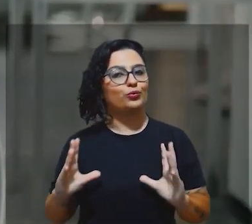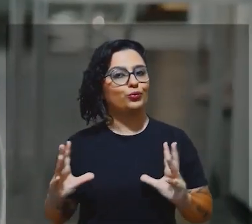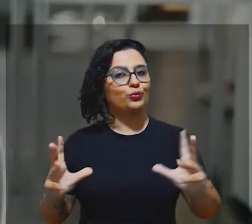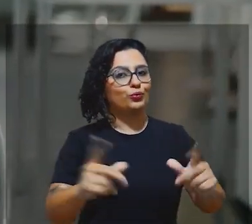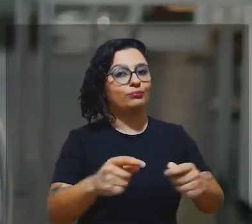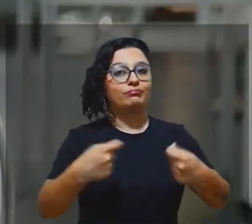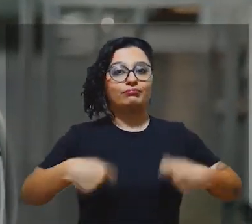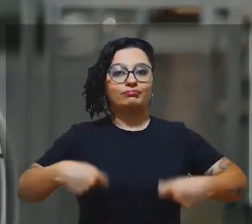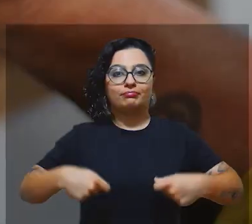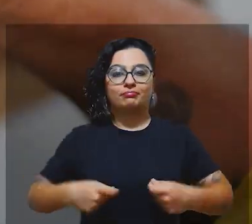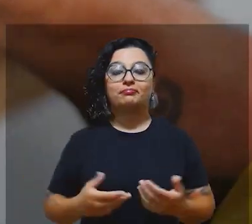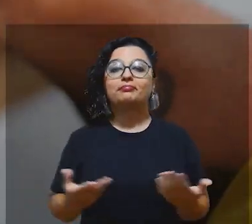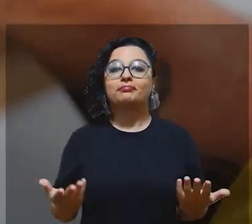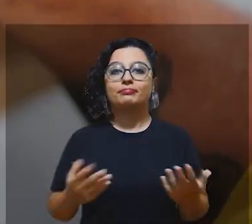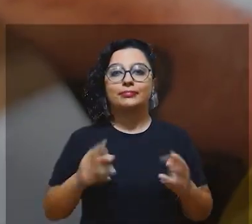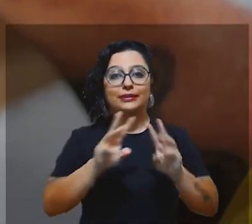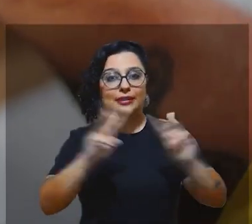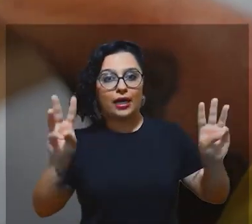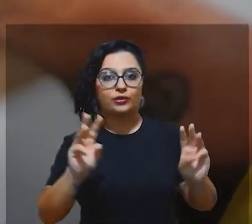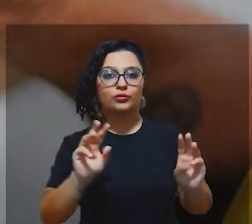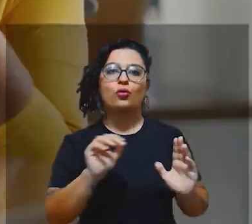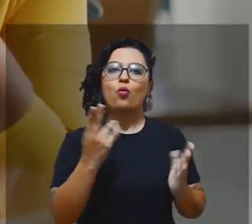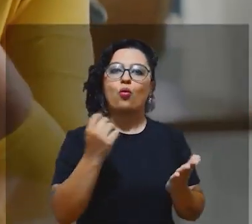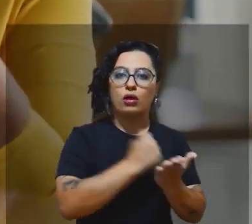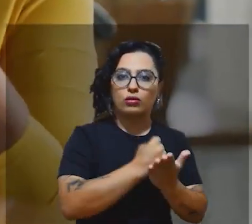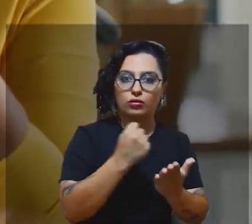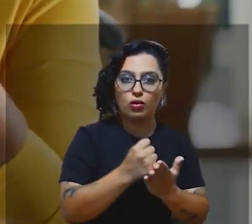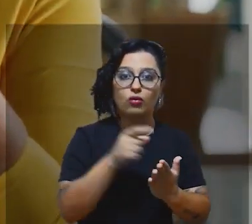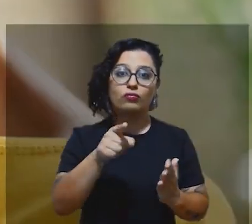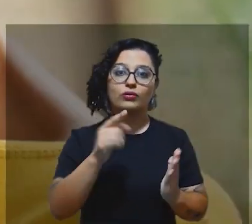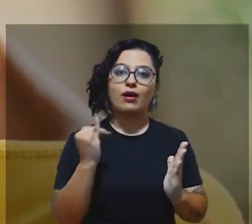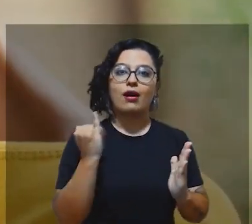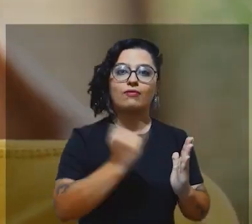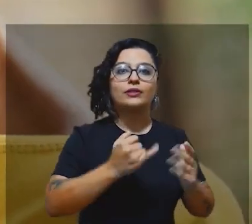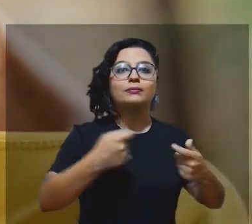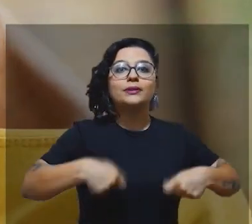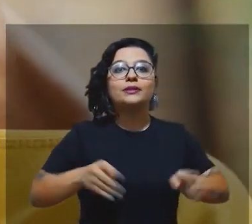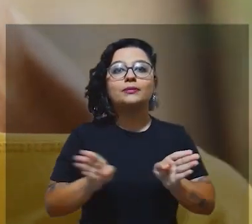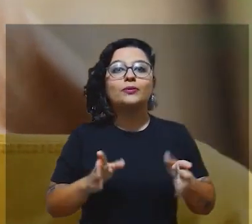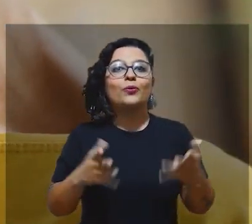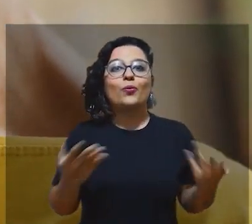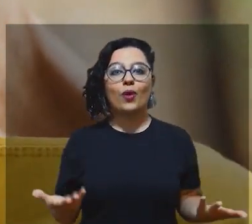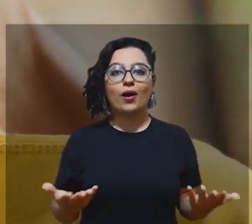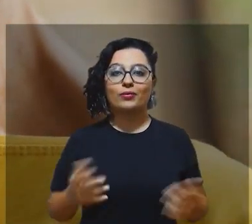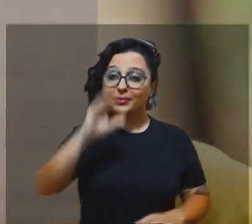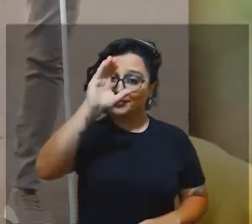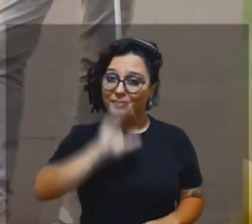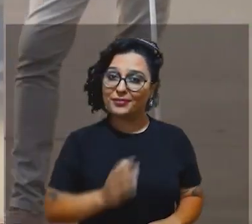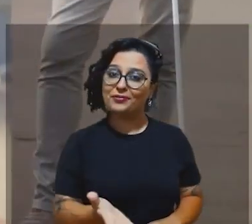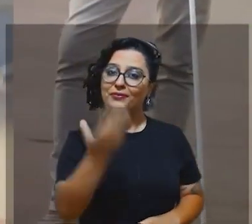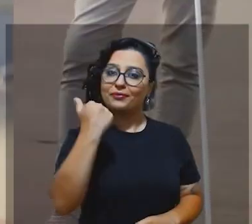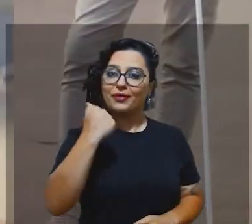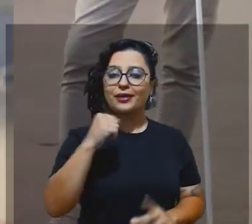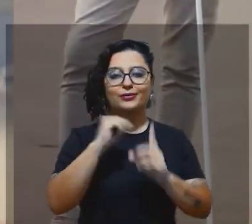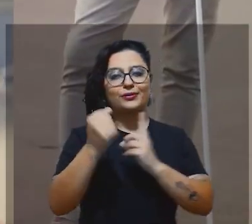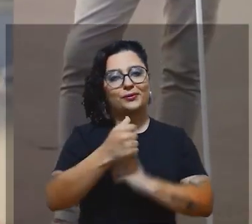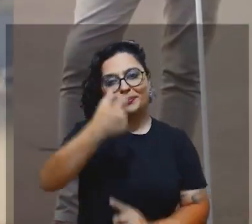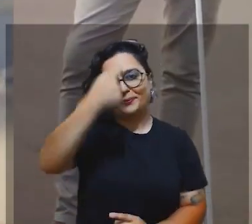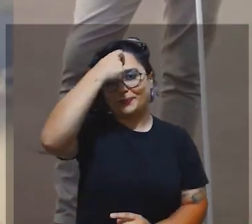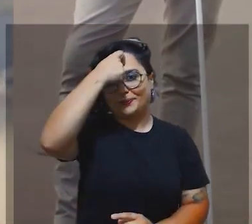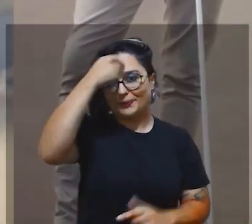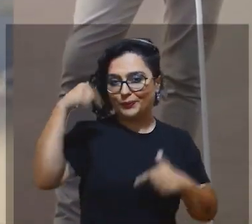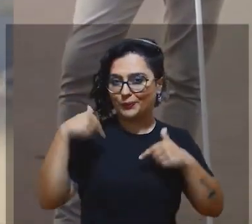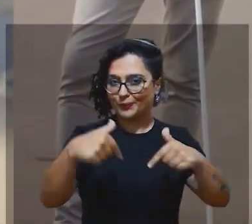Eleitoral assegurar esse acesso. Atualize seu cadastro e informe sua condição. Vamos exercer